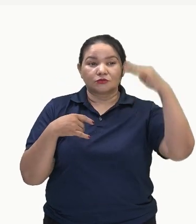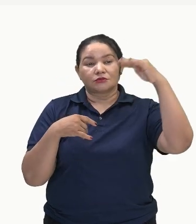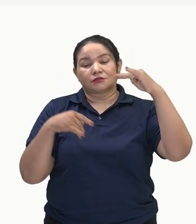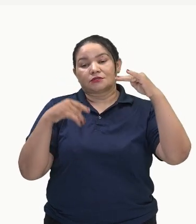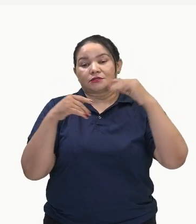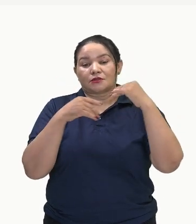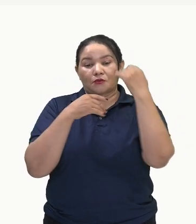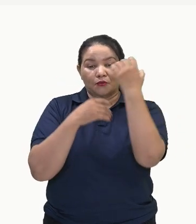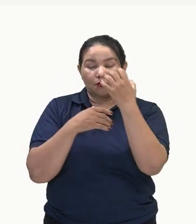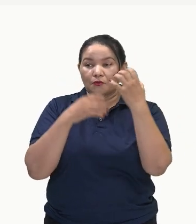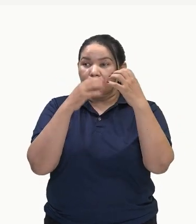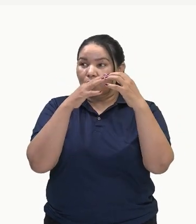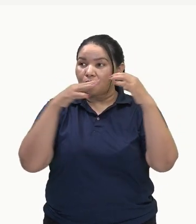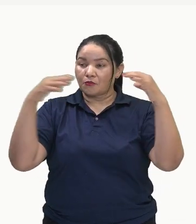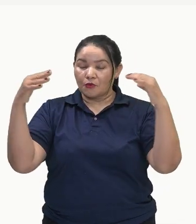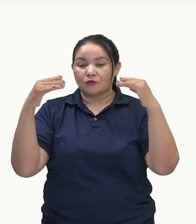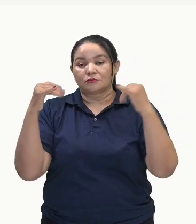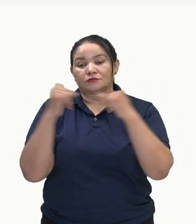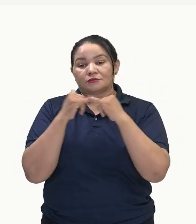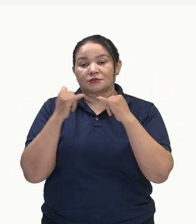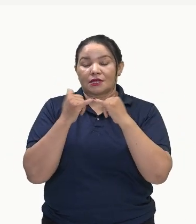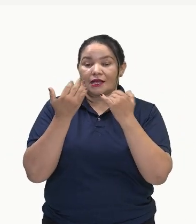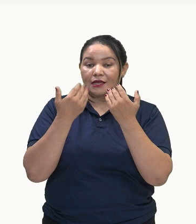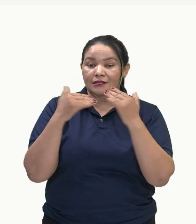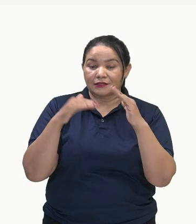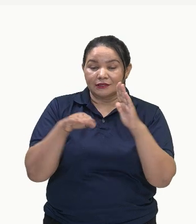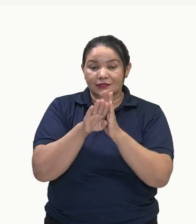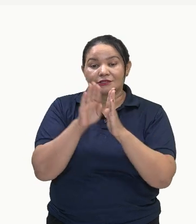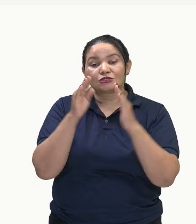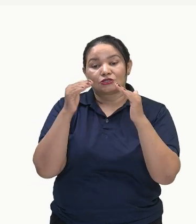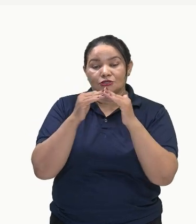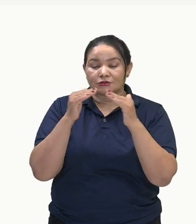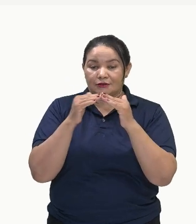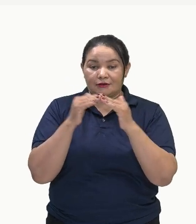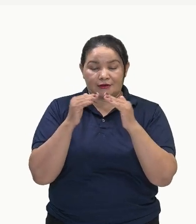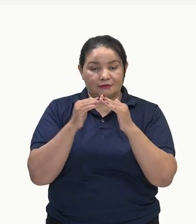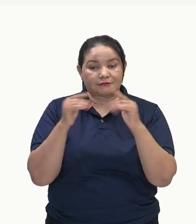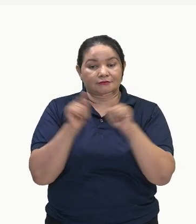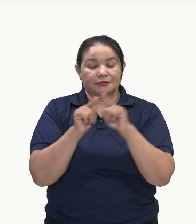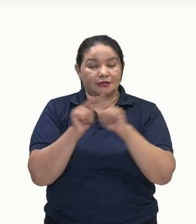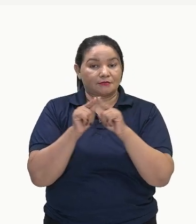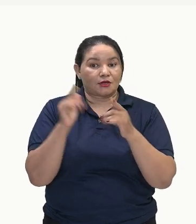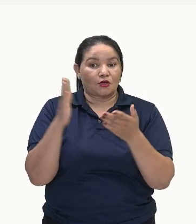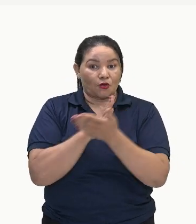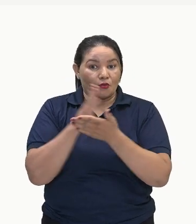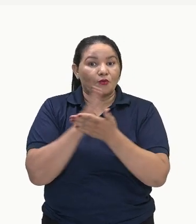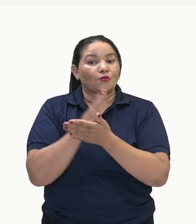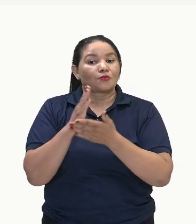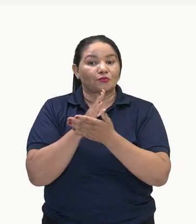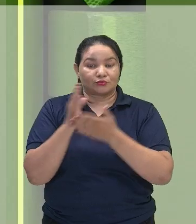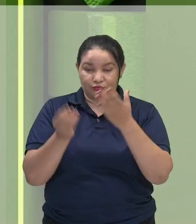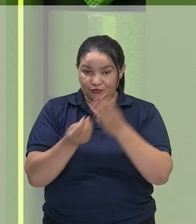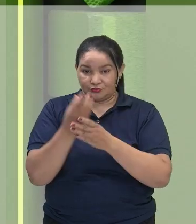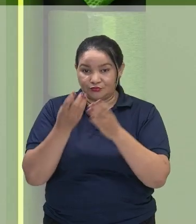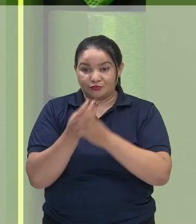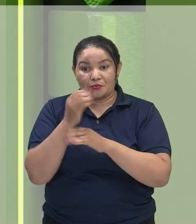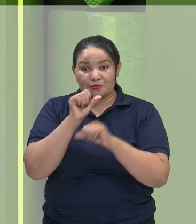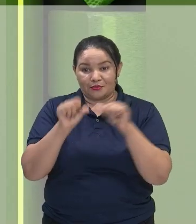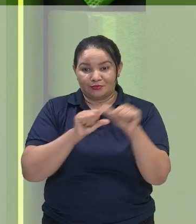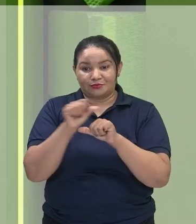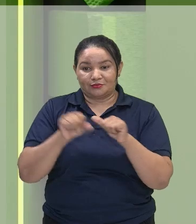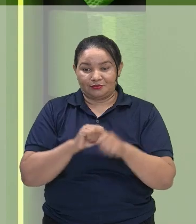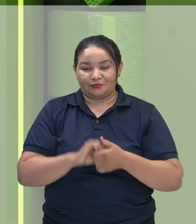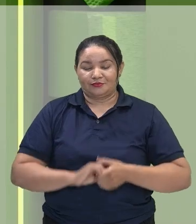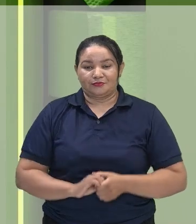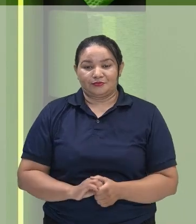muito a forma como chega até as nossas casas, mas mudou aí a forma como ela foi produzida, tá? Então, a